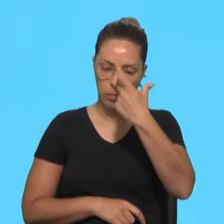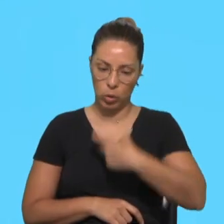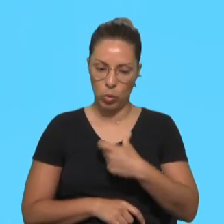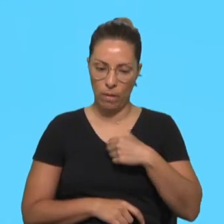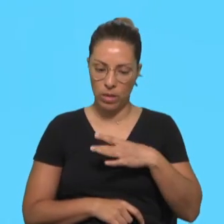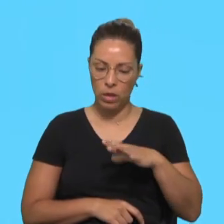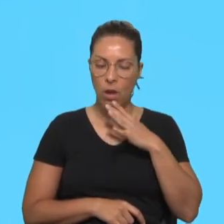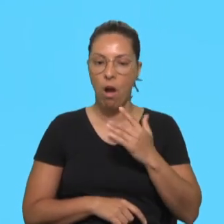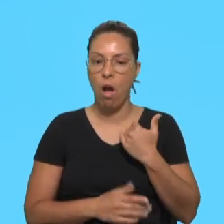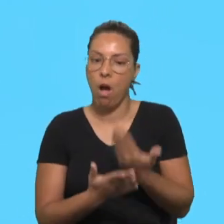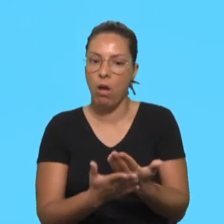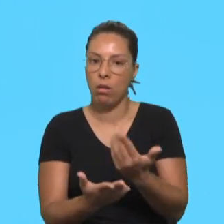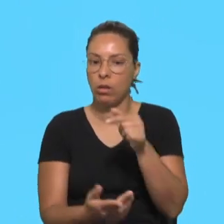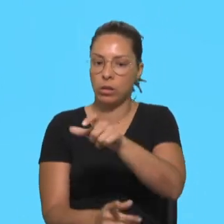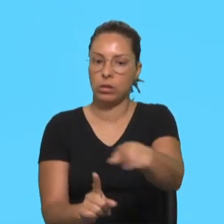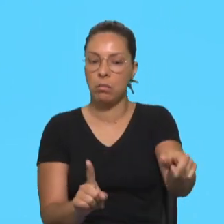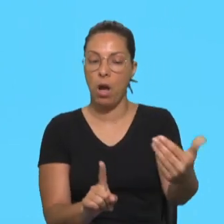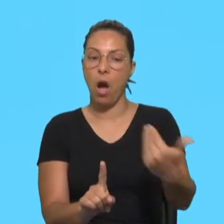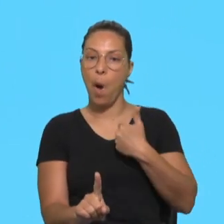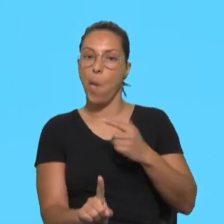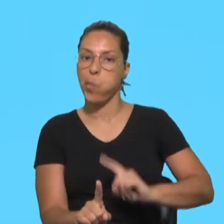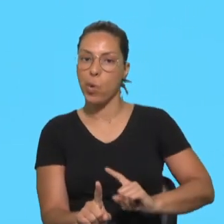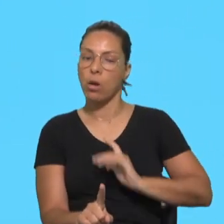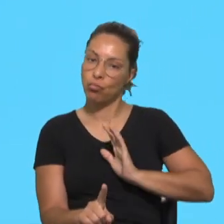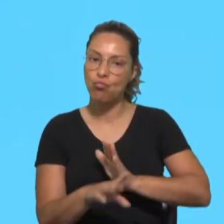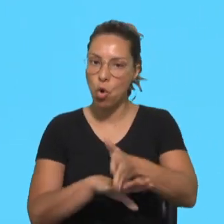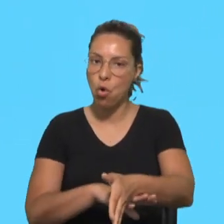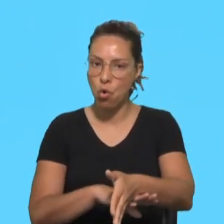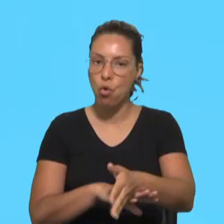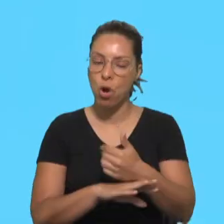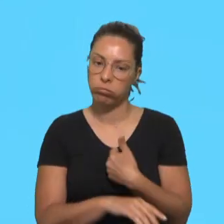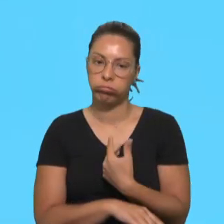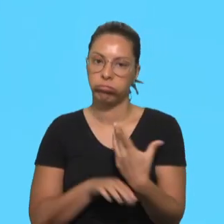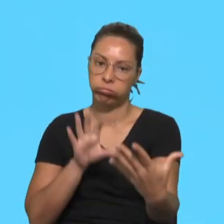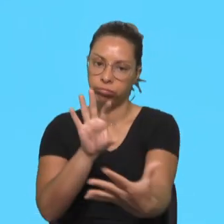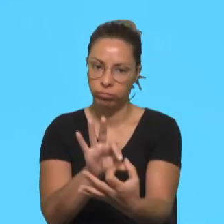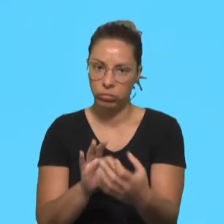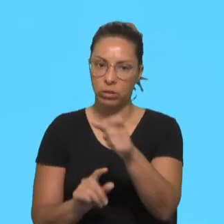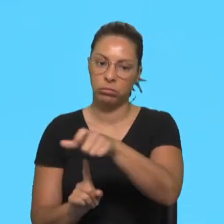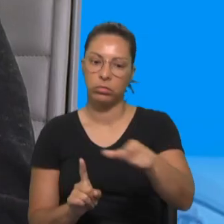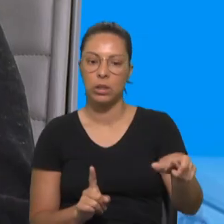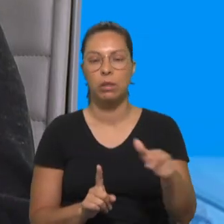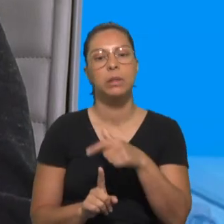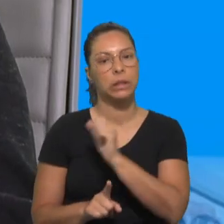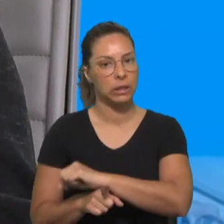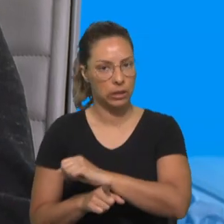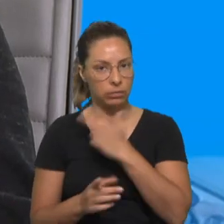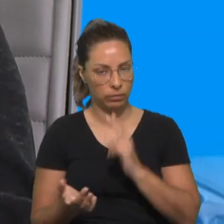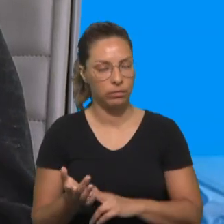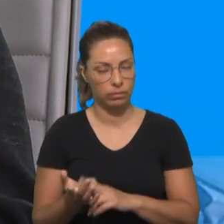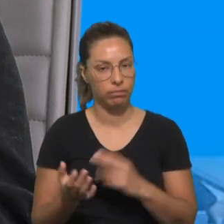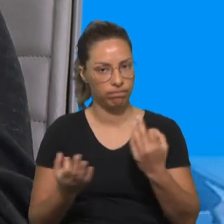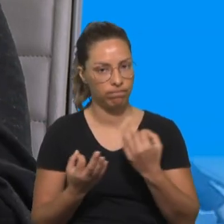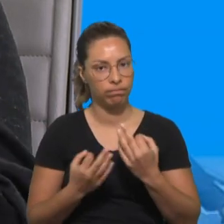não chegavam até vós e querem, desta forma, estar mais disponíveis para atender a uma realidade concreta? Sim, para atender a uma realidade concreta